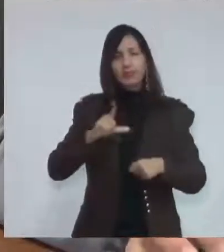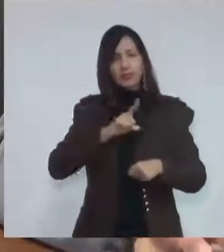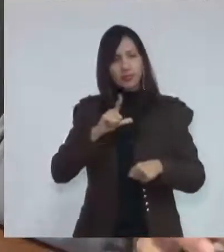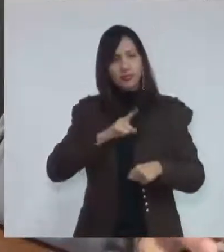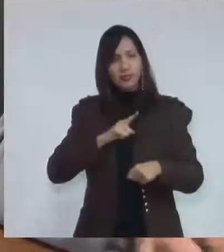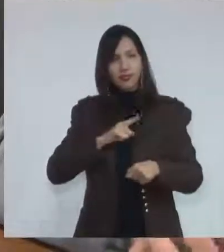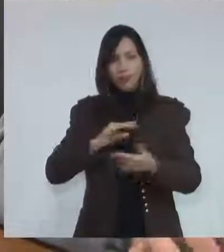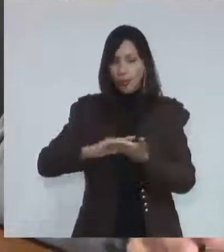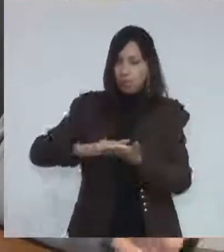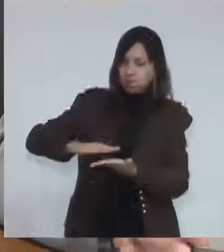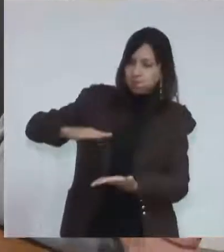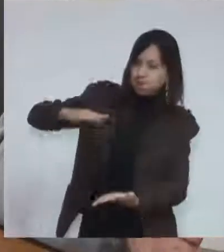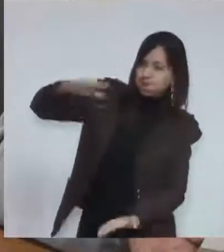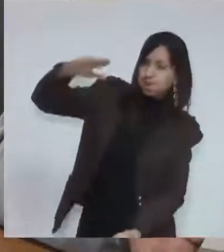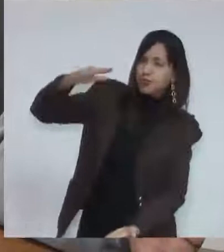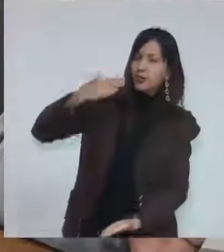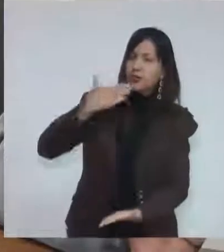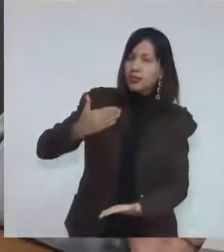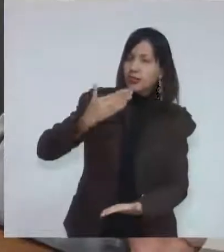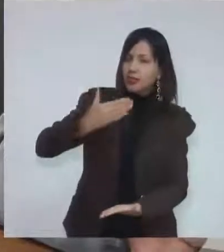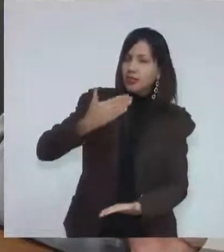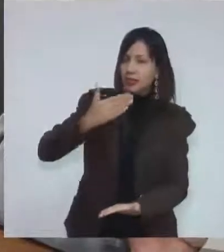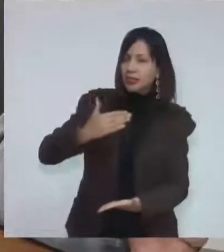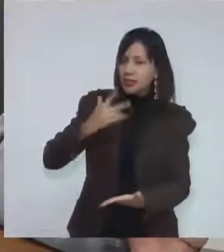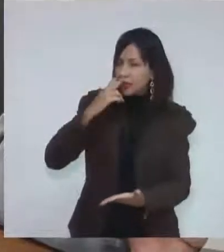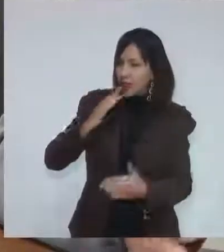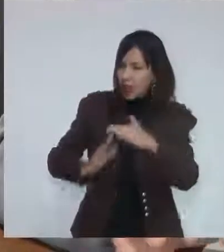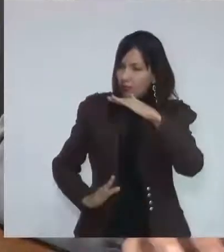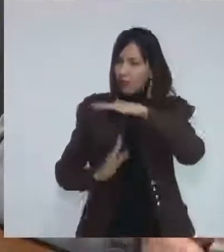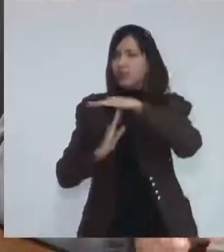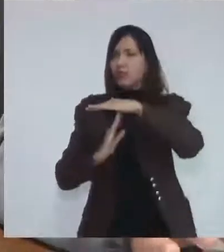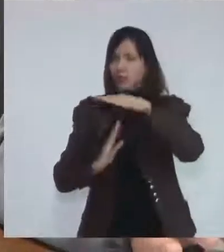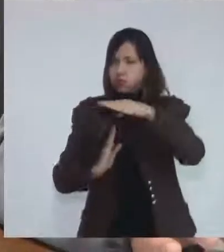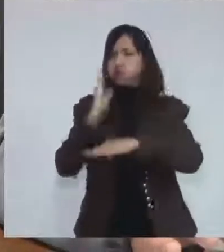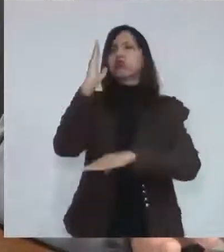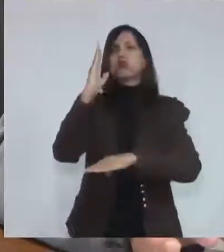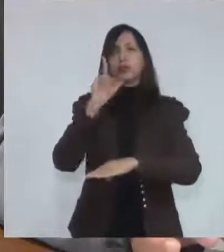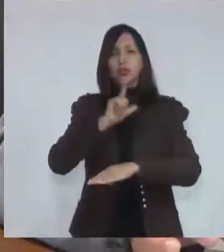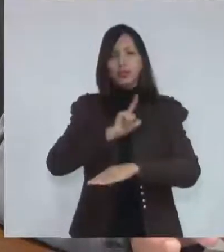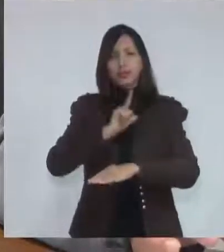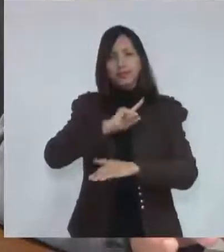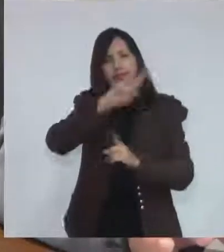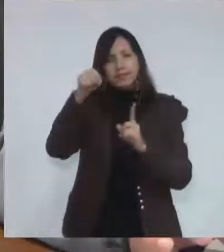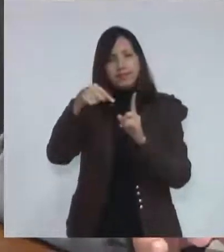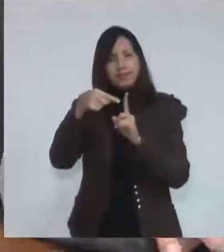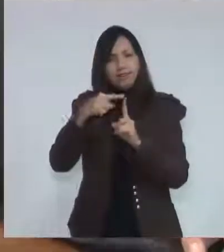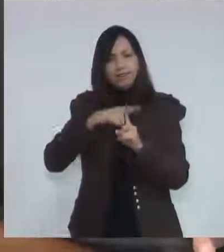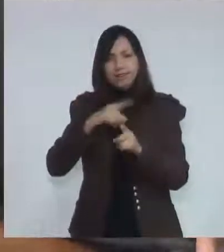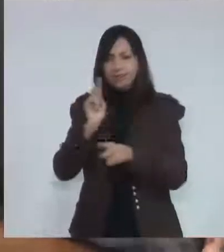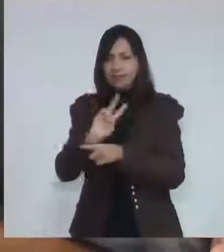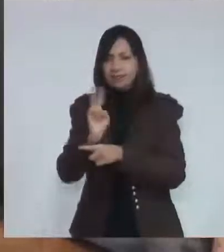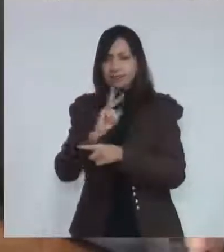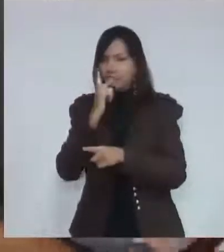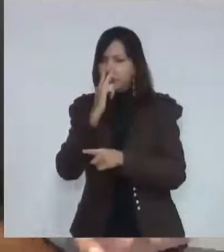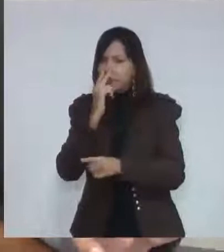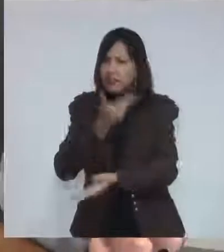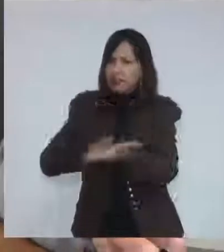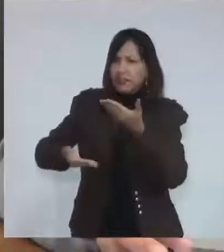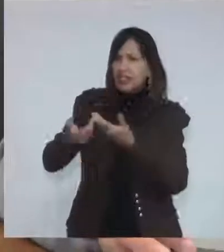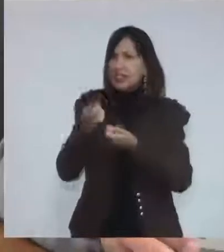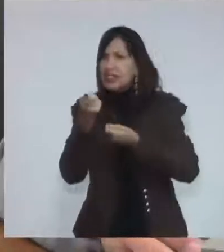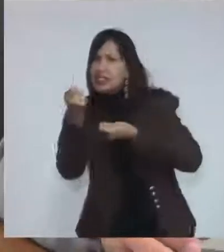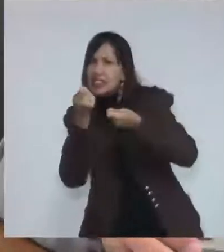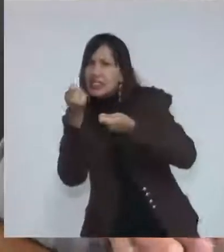em excesso e requerimentos que extrapolam, de fato, o objetivo de fiscalizar e passa a ser uma forma de